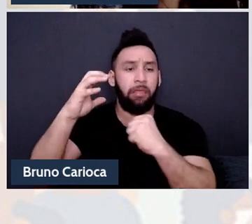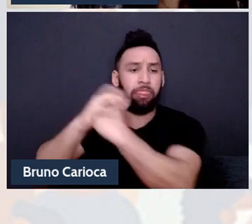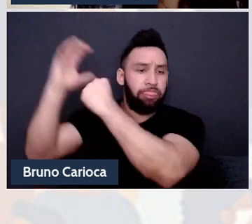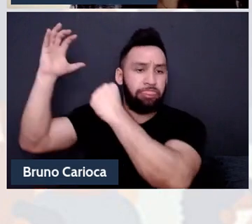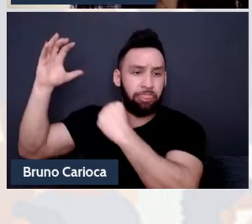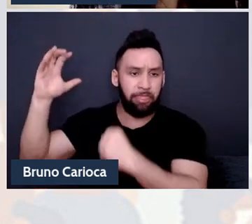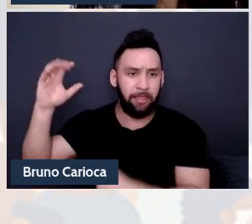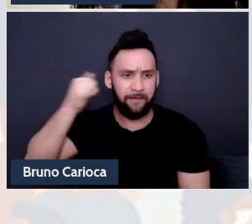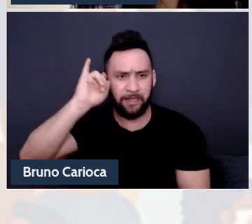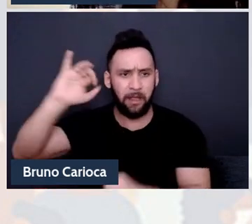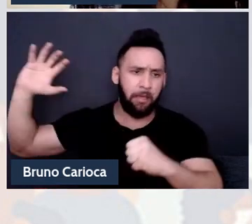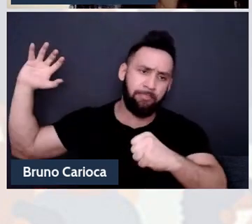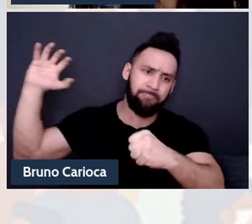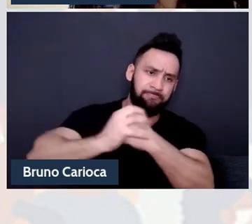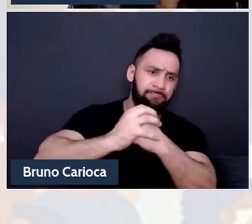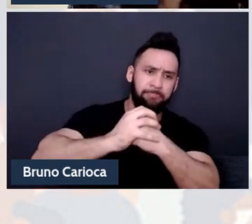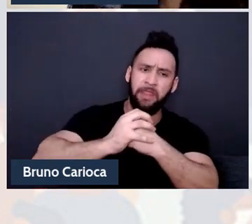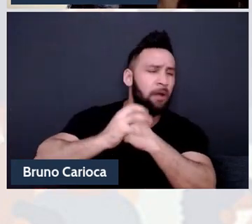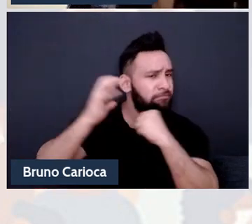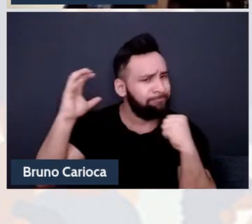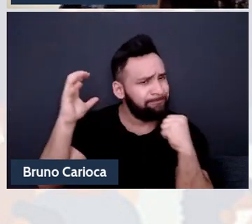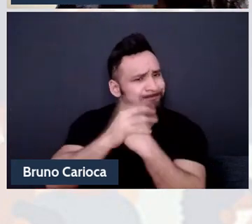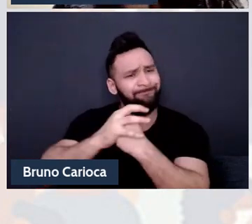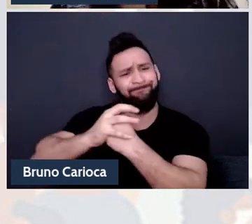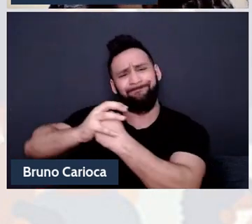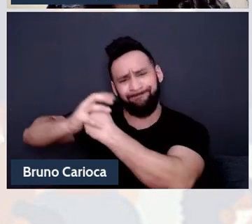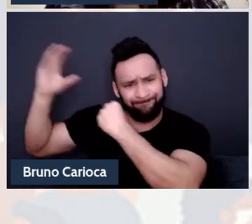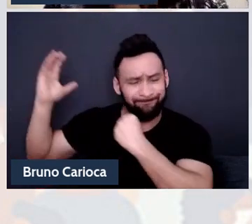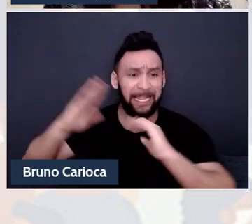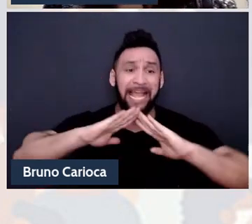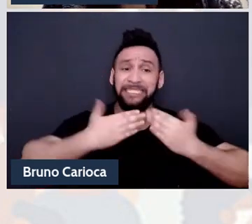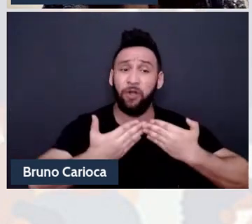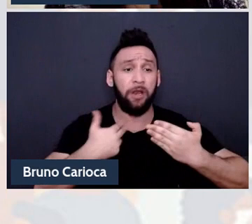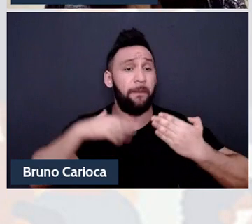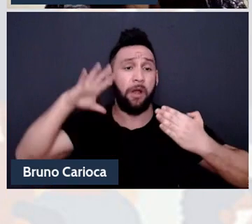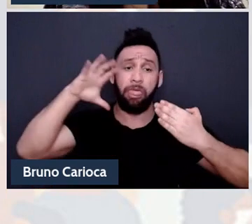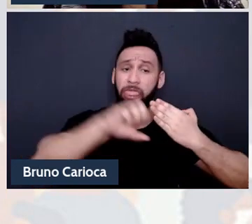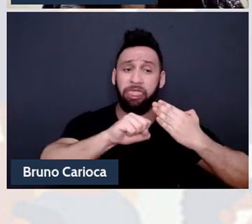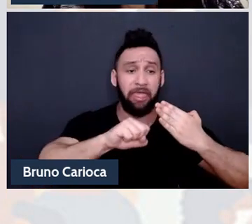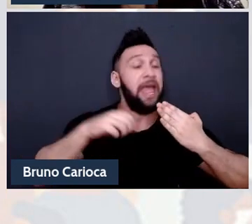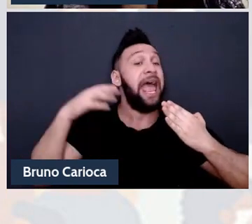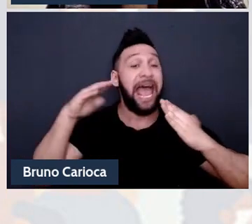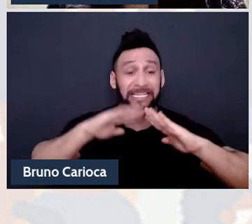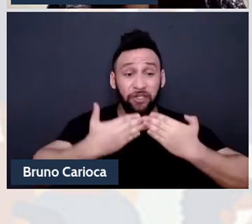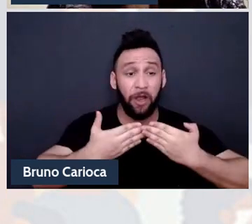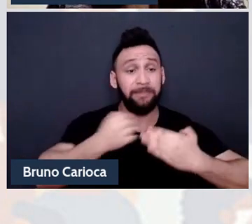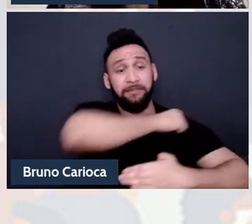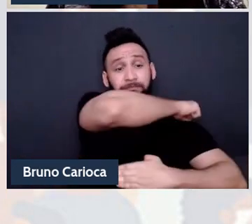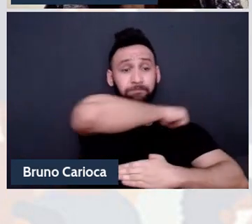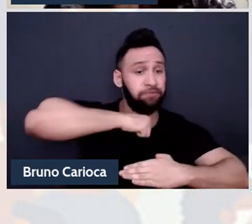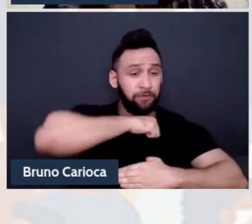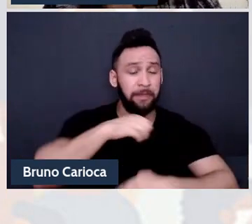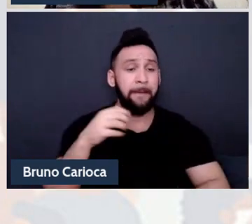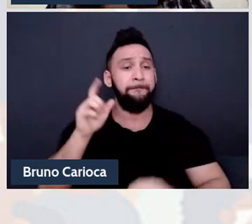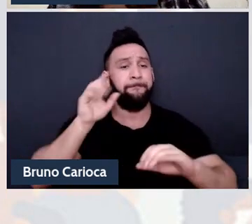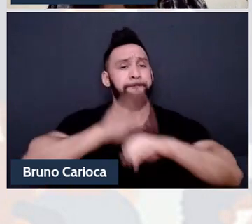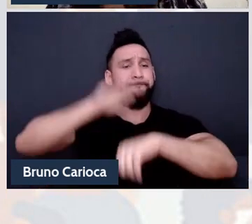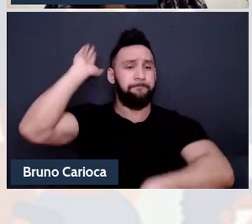a BNCC possibilita ou não esses espaços. Né. Muito obrigada, gente.